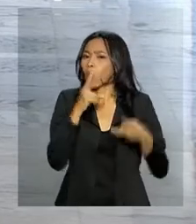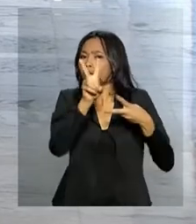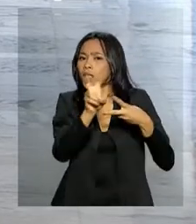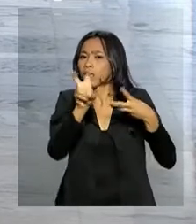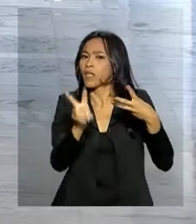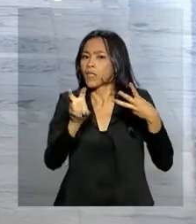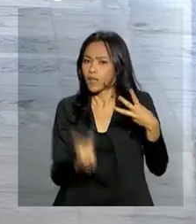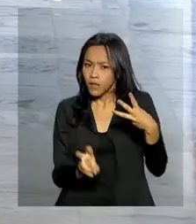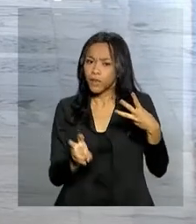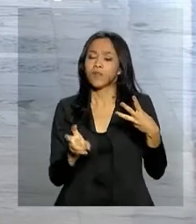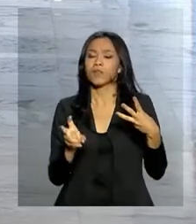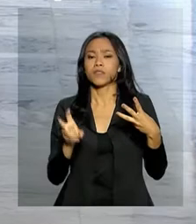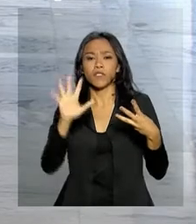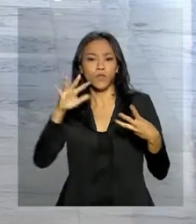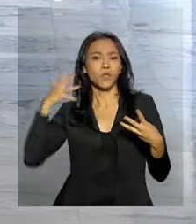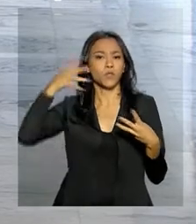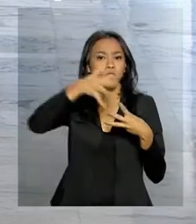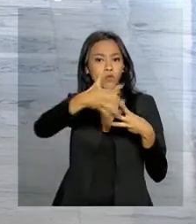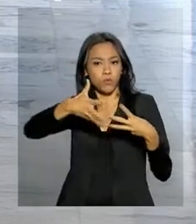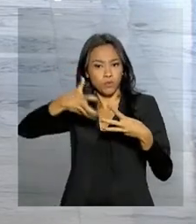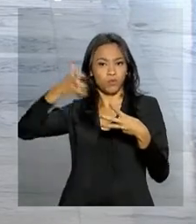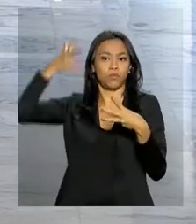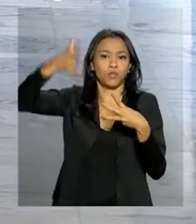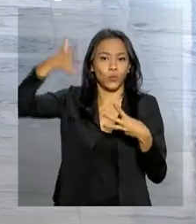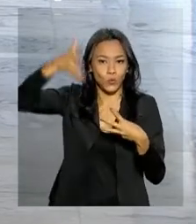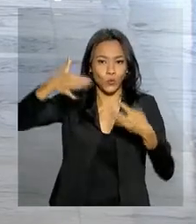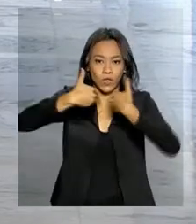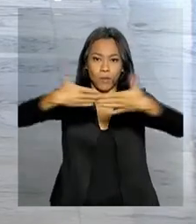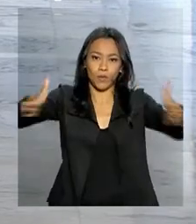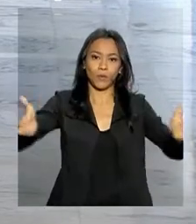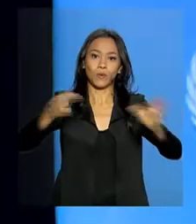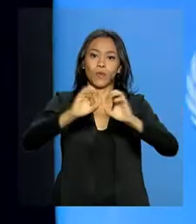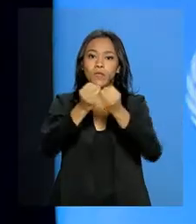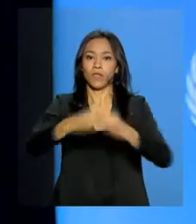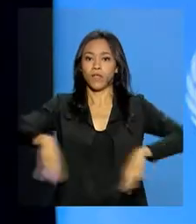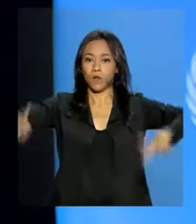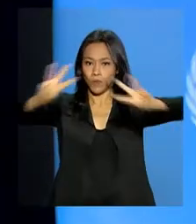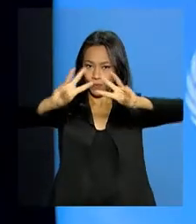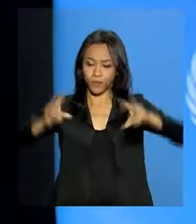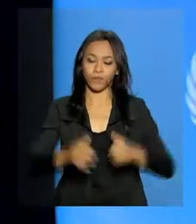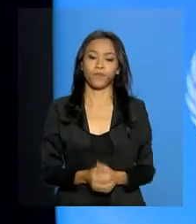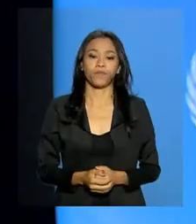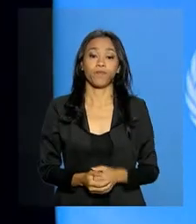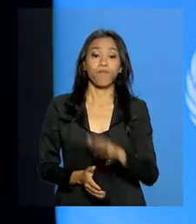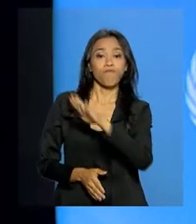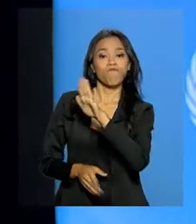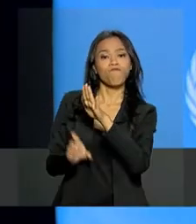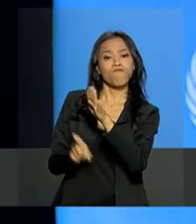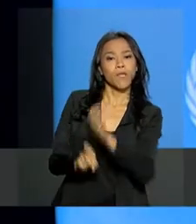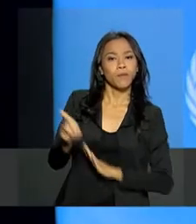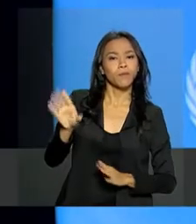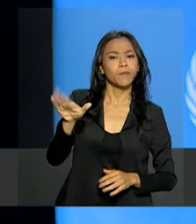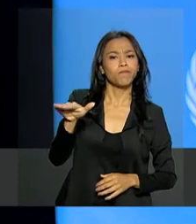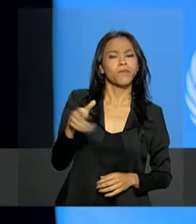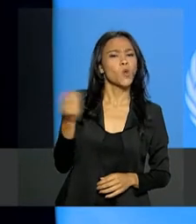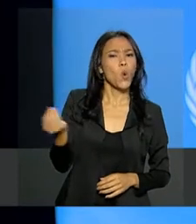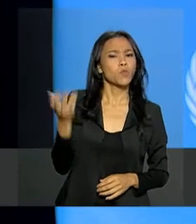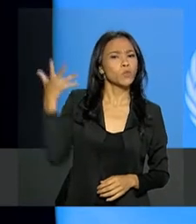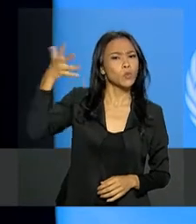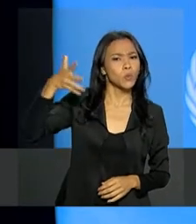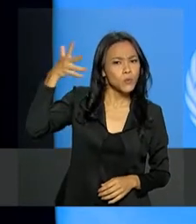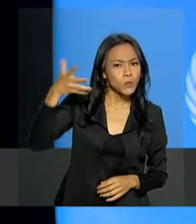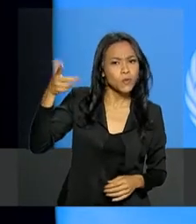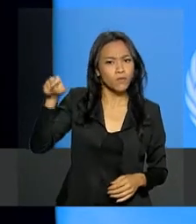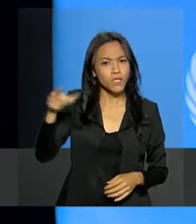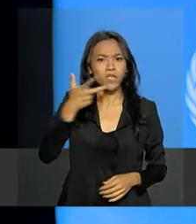no seu no seu discurso de abertura na onu presidente eu queria começar perguntando sobre o seu discurso logo no